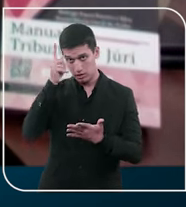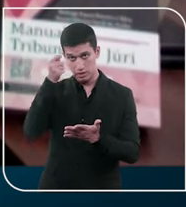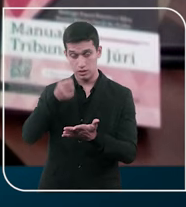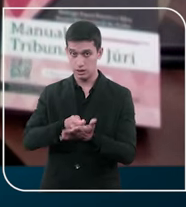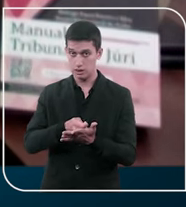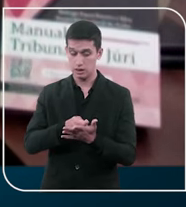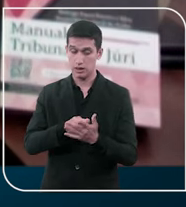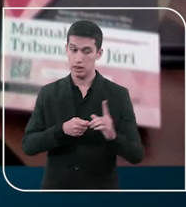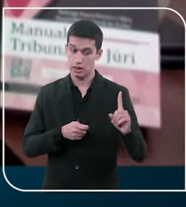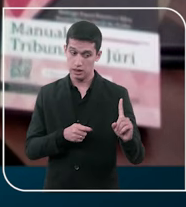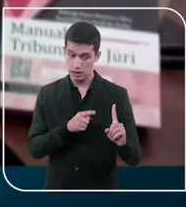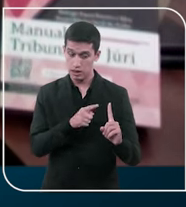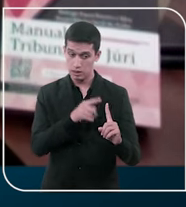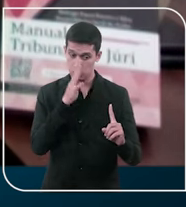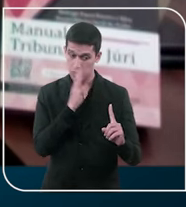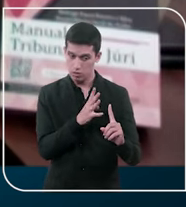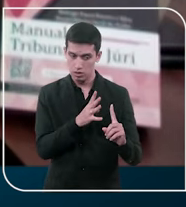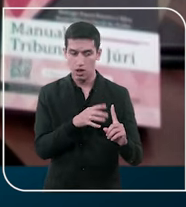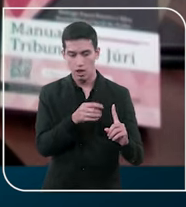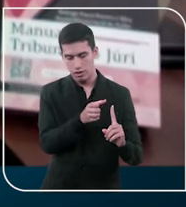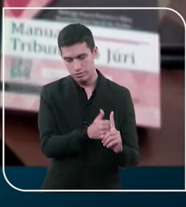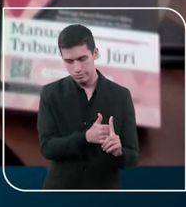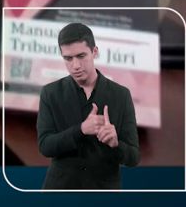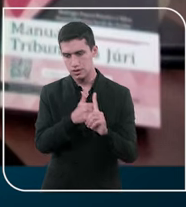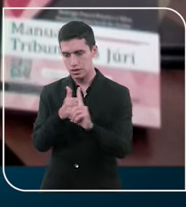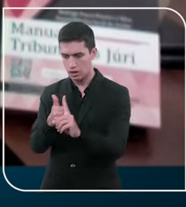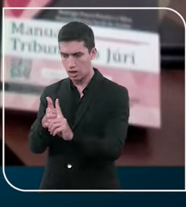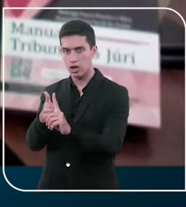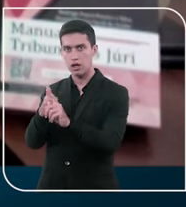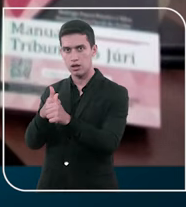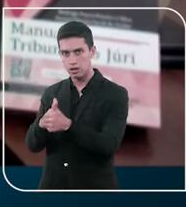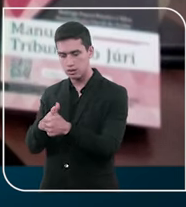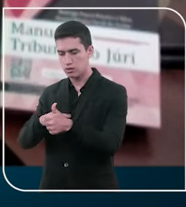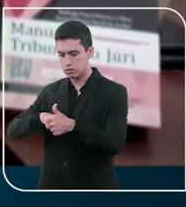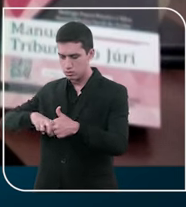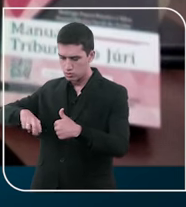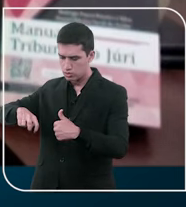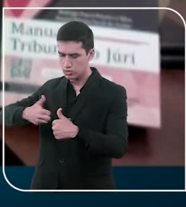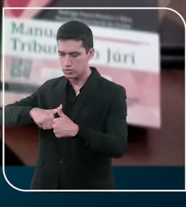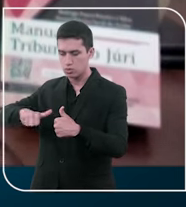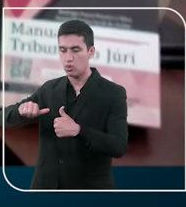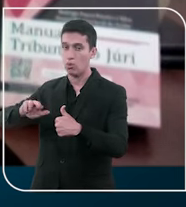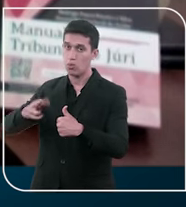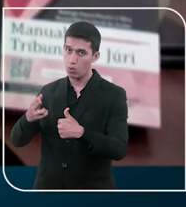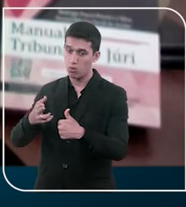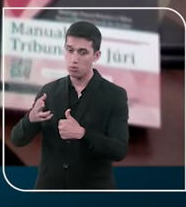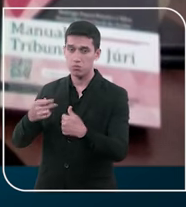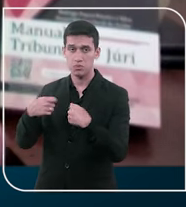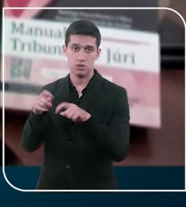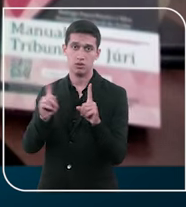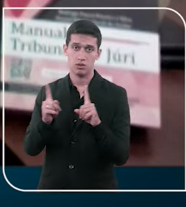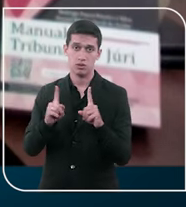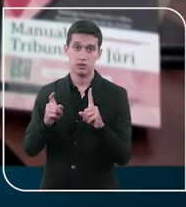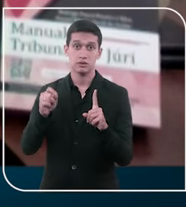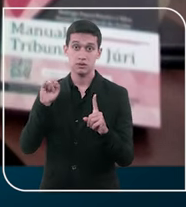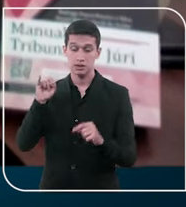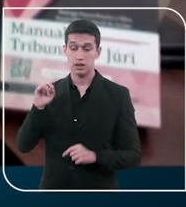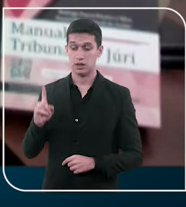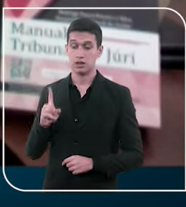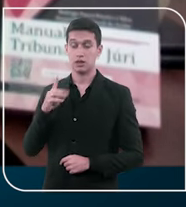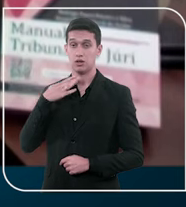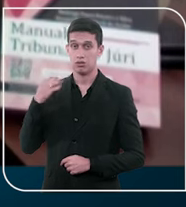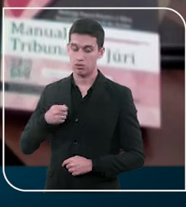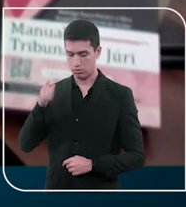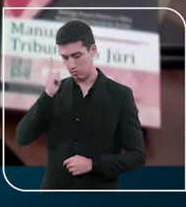se encaminha o acusado ao júri, né, se encaminha a júri popular ou se não encaminha. Se ele mandar a